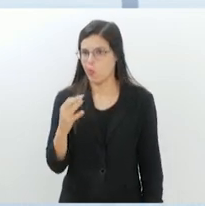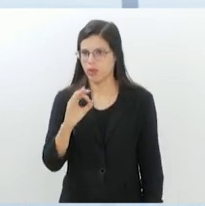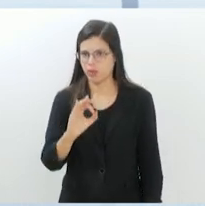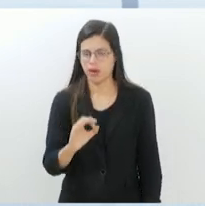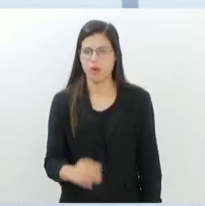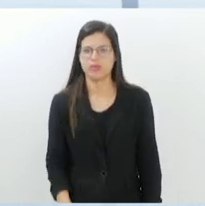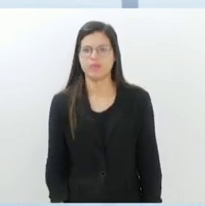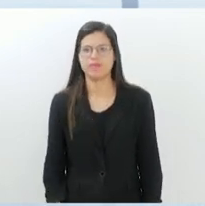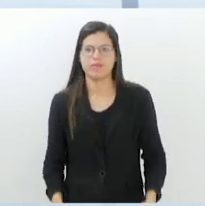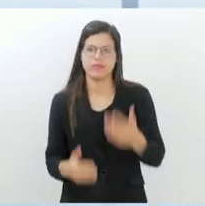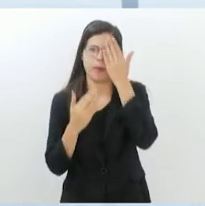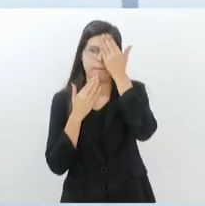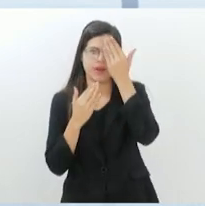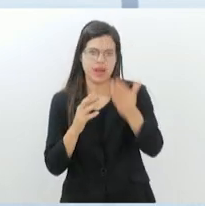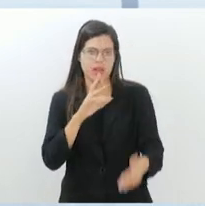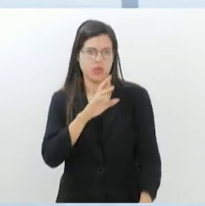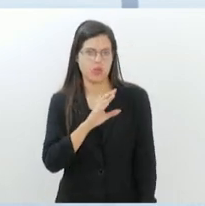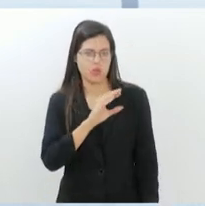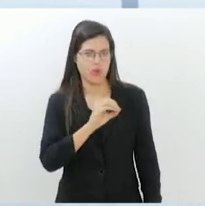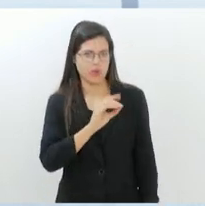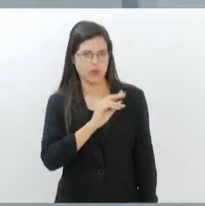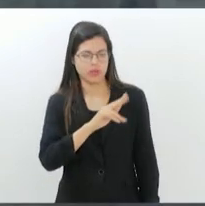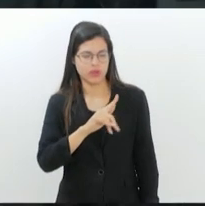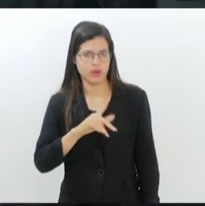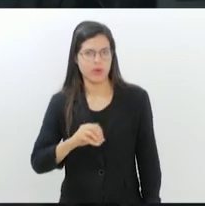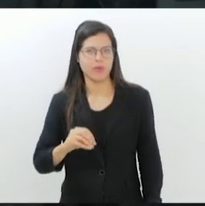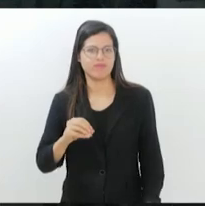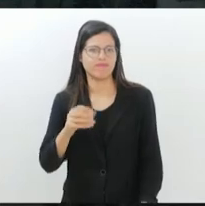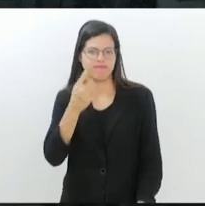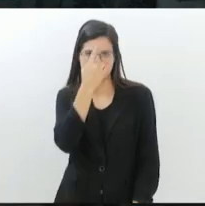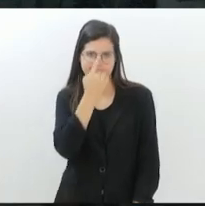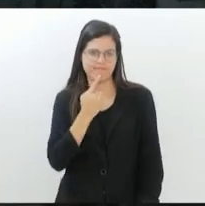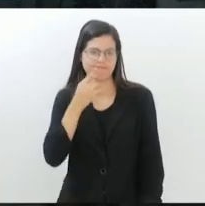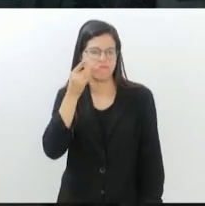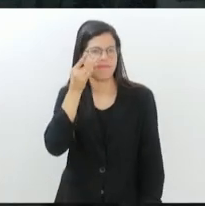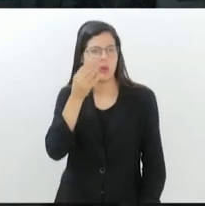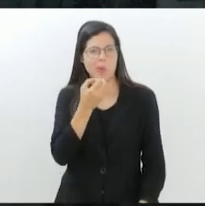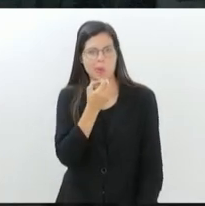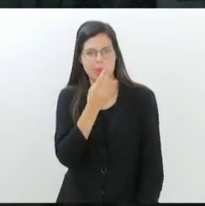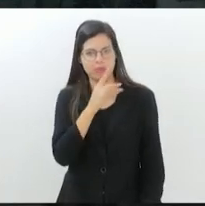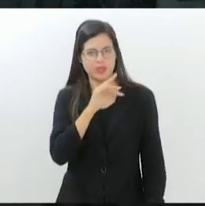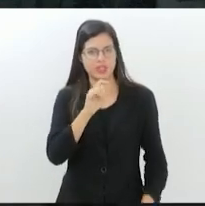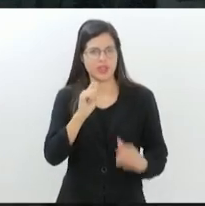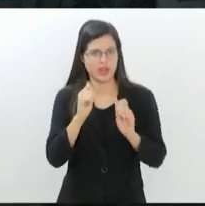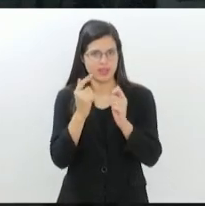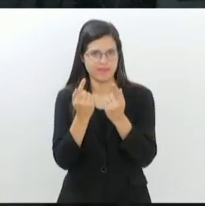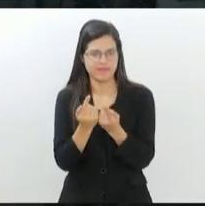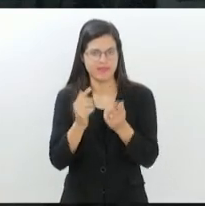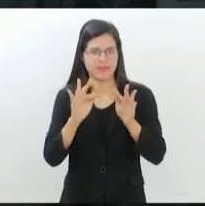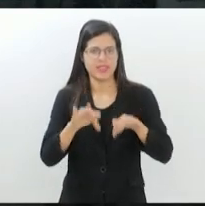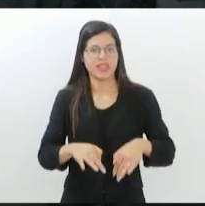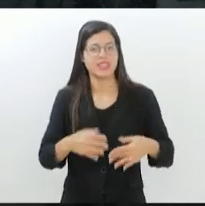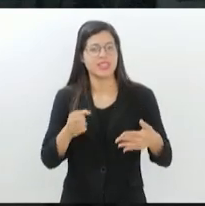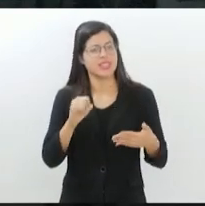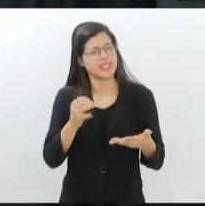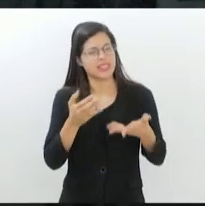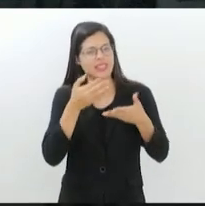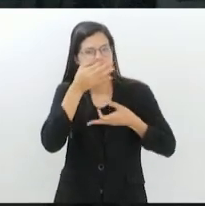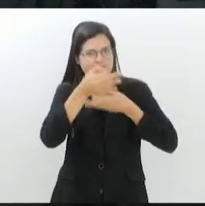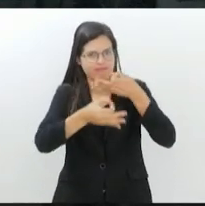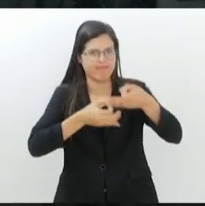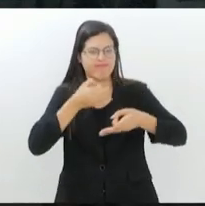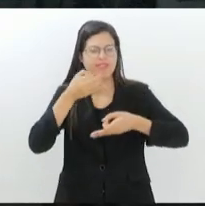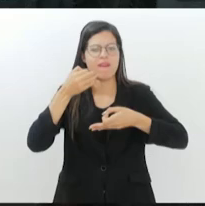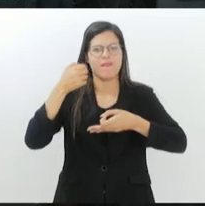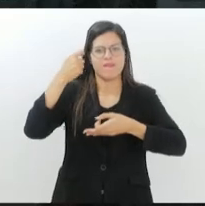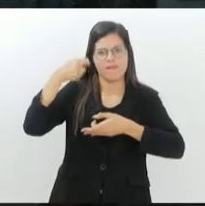graus. Obrigado, Rodrigo Melo, pelas imagens ao vivo. O Bom Dia Alerj termina aqui. Se você quiser enviar sugestões ou vídeos aí da sua cidade, é